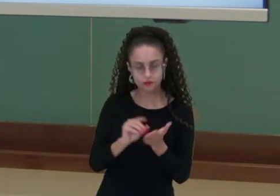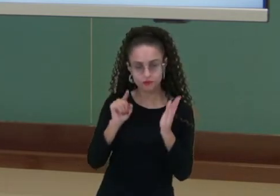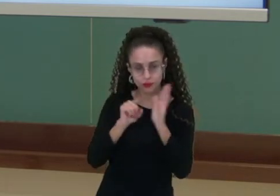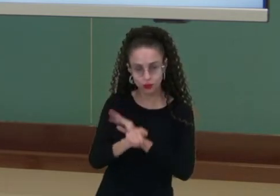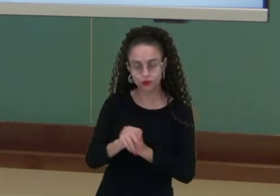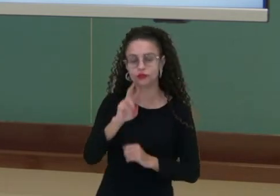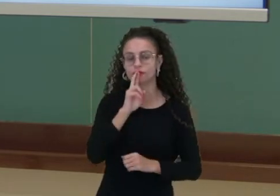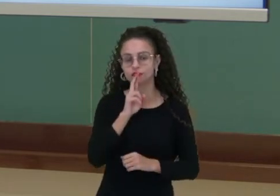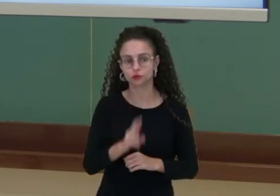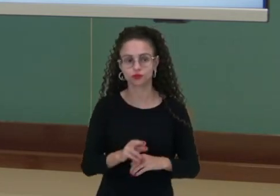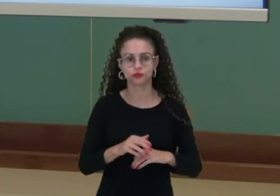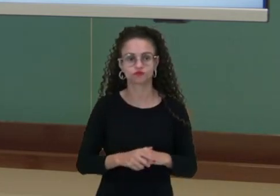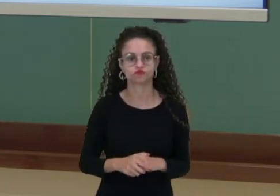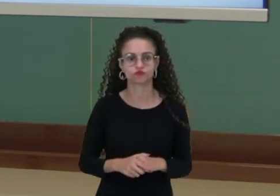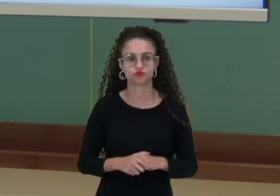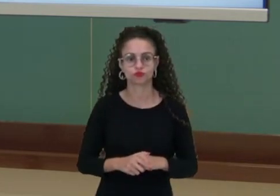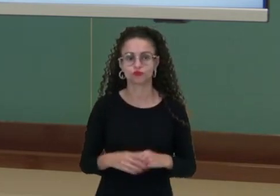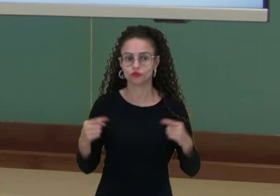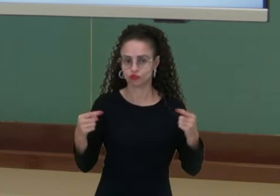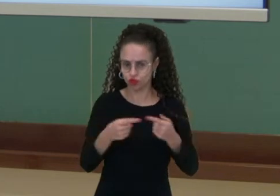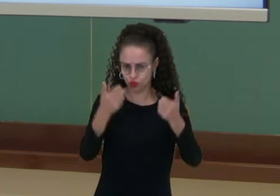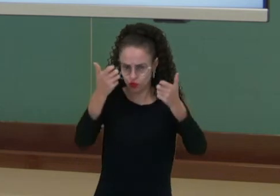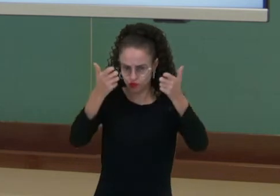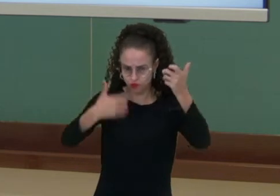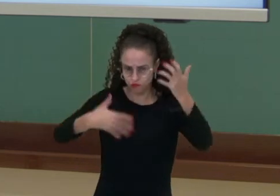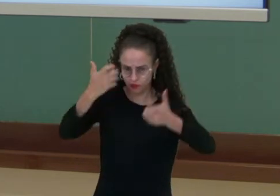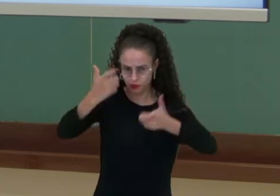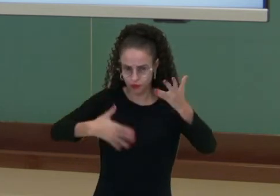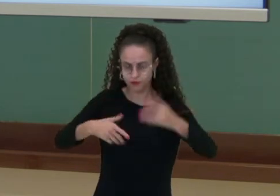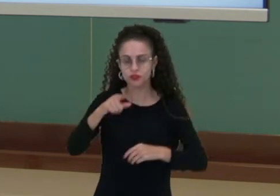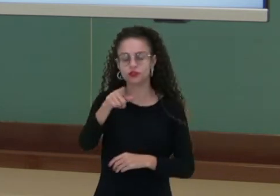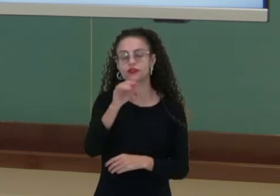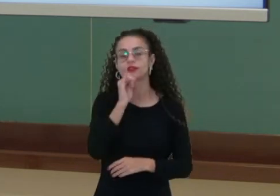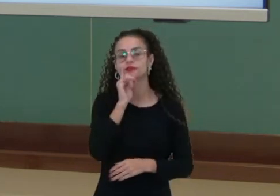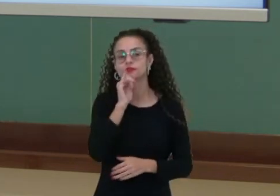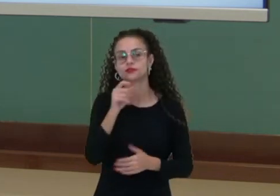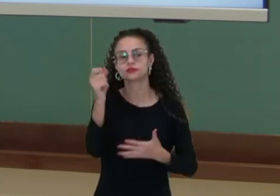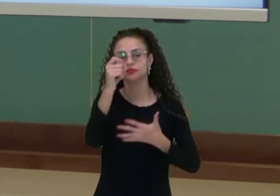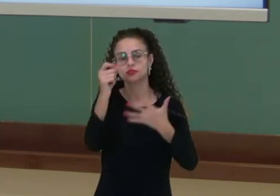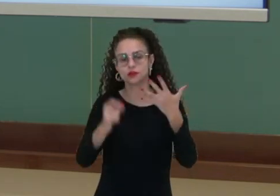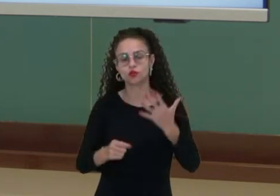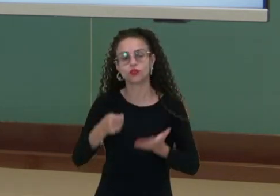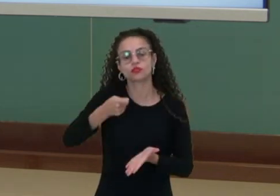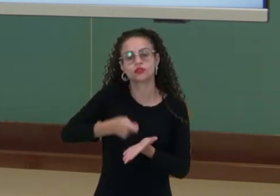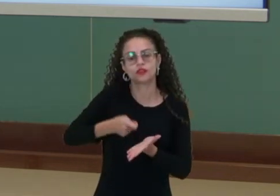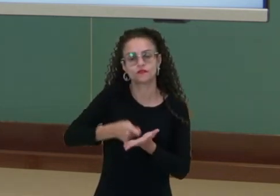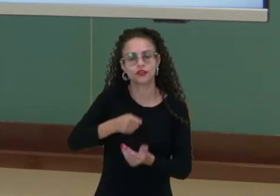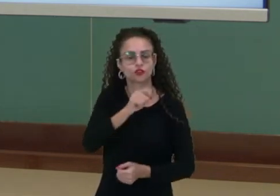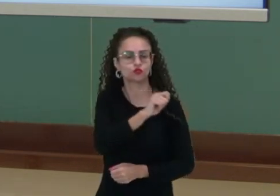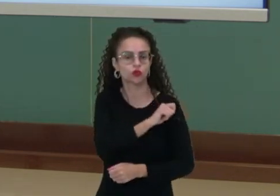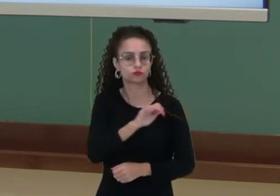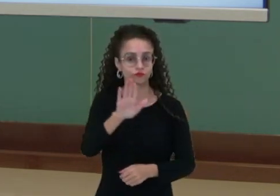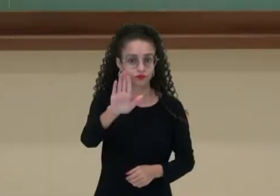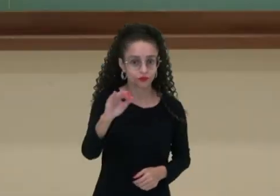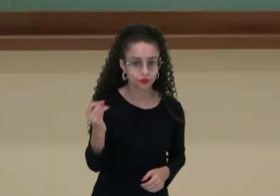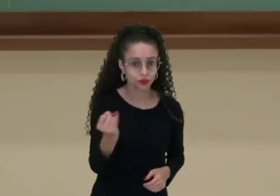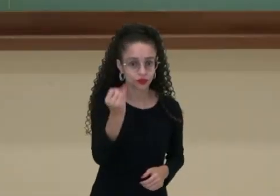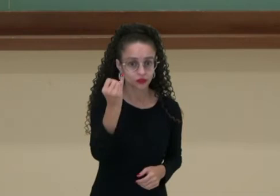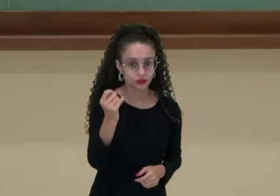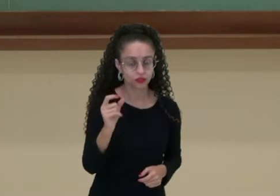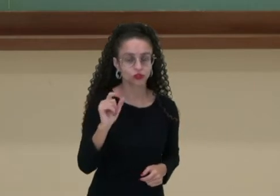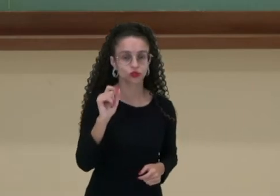caderno e responda. De acordo com nossa aula, cite alguns deveres dos alunos. E muito